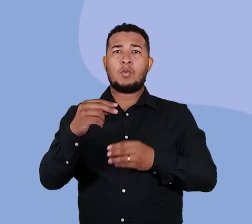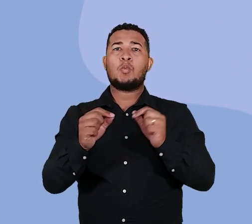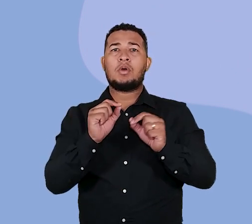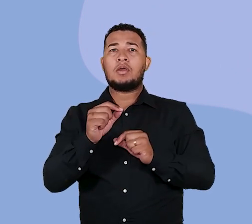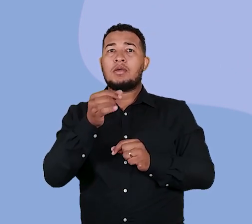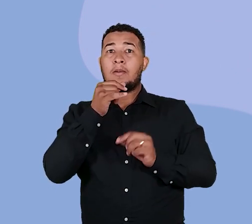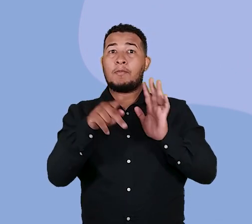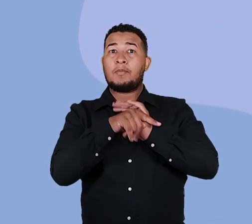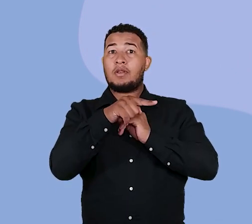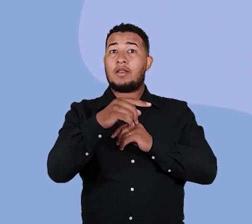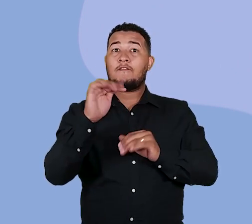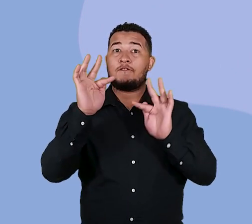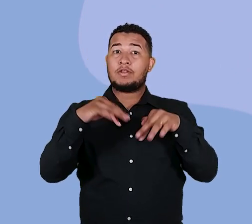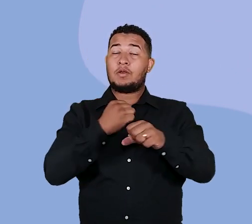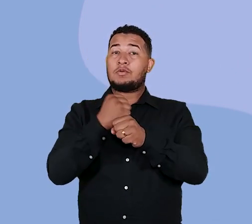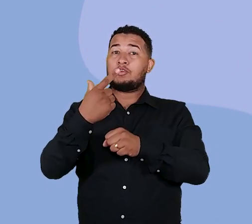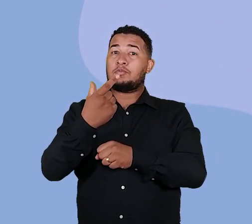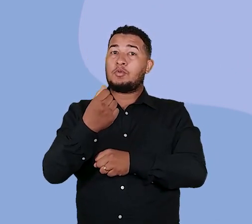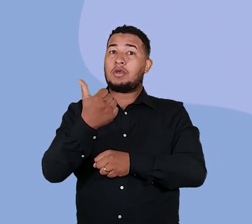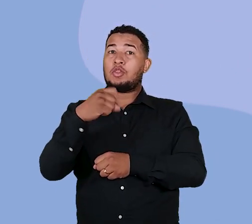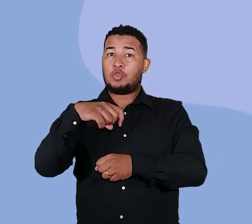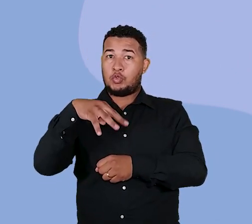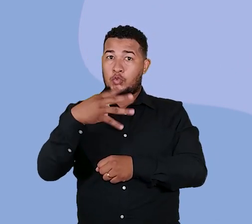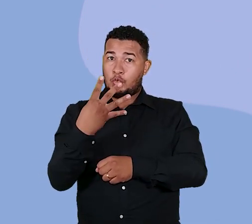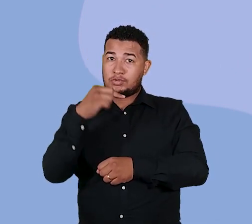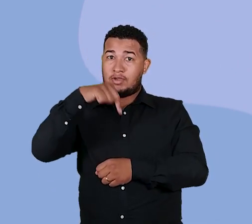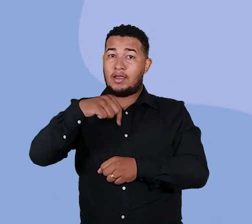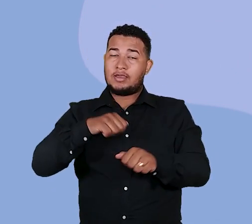Espírito Santo, ao final de 2014, era de